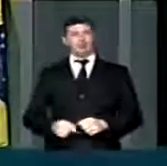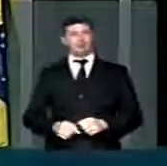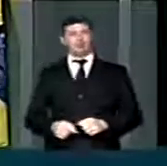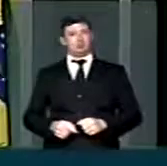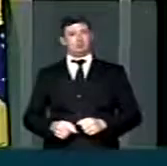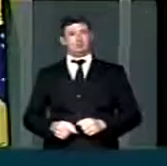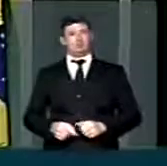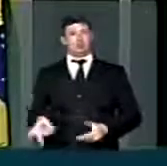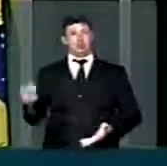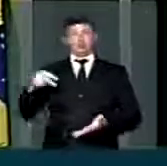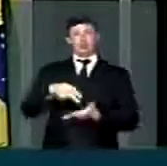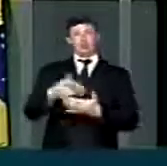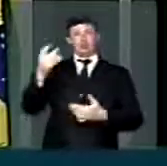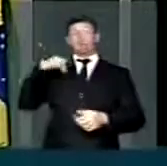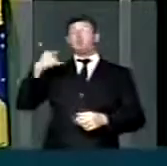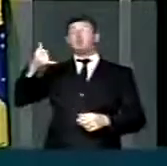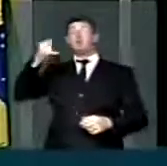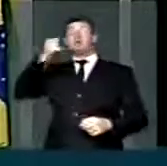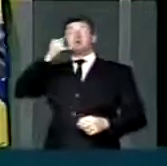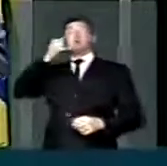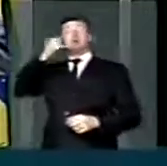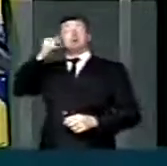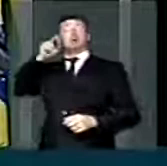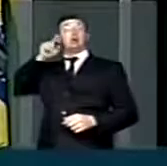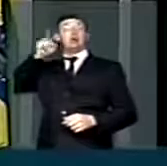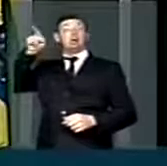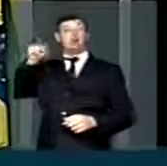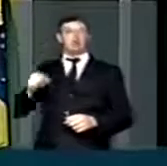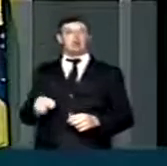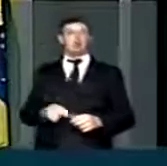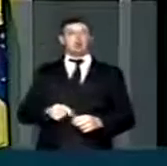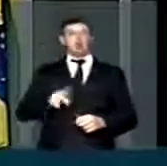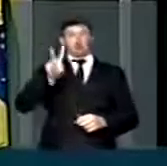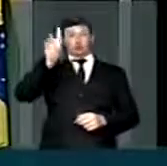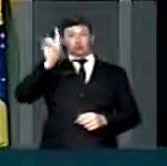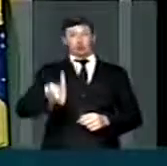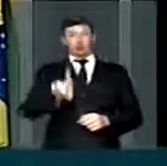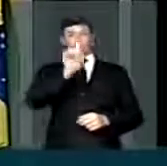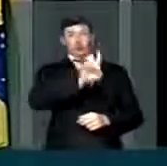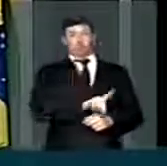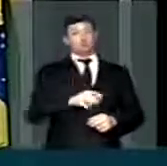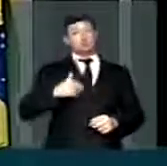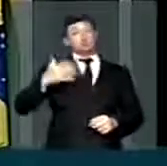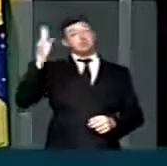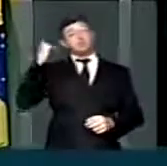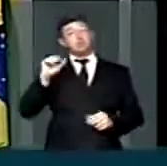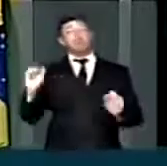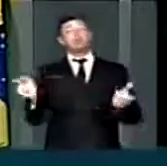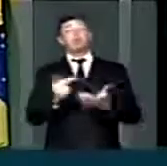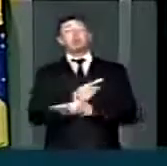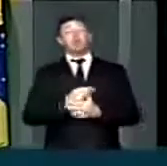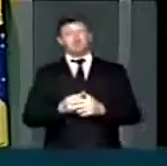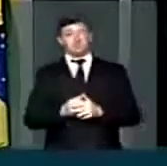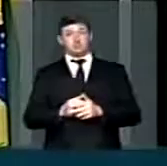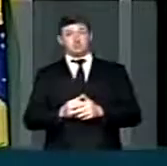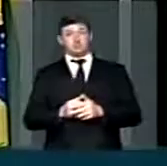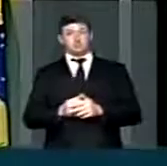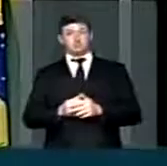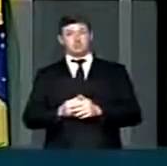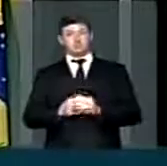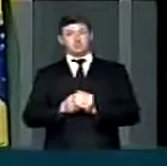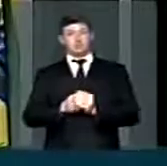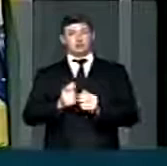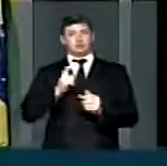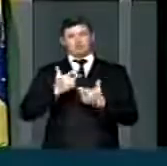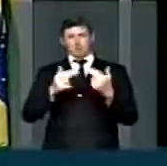à tribuna, tomei o cuidado de ligar para os dois diretores e saber o que está, se tem alguma coisa